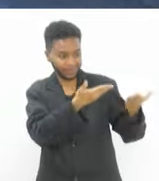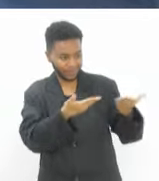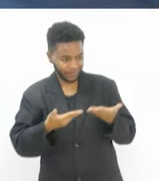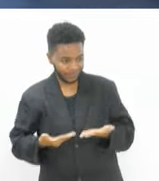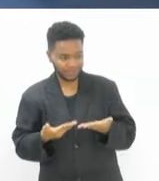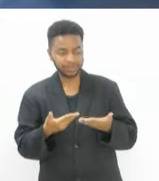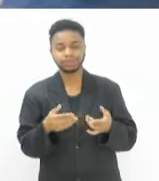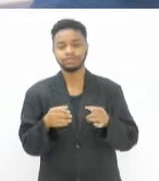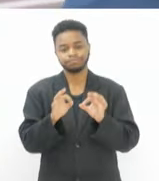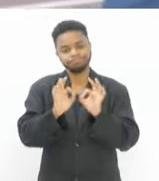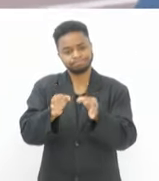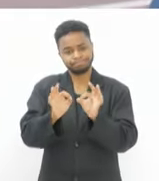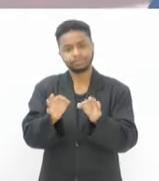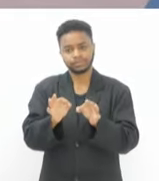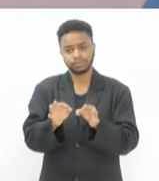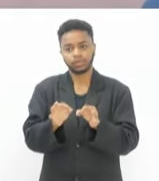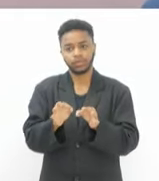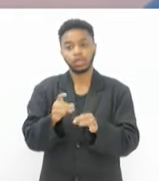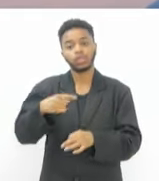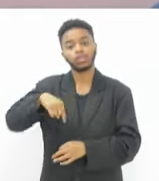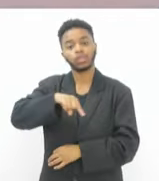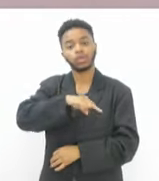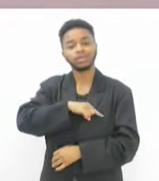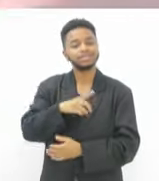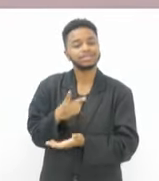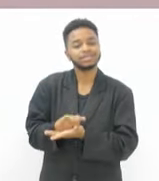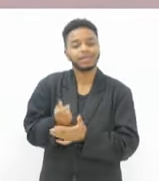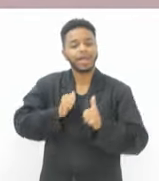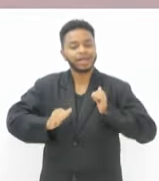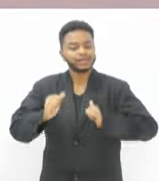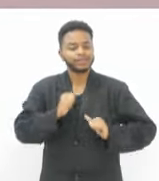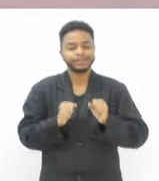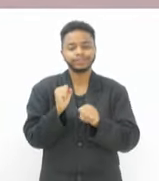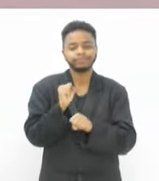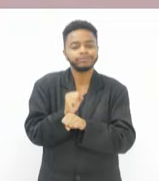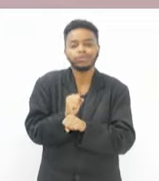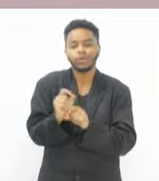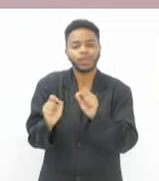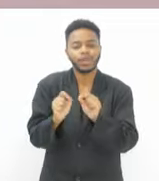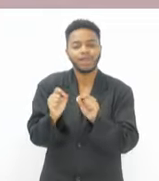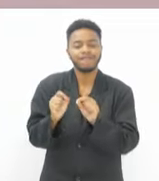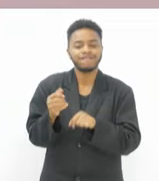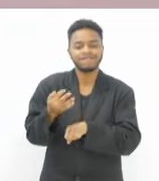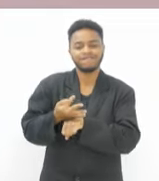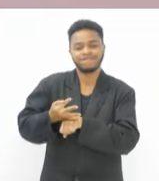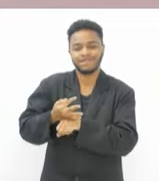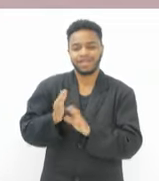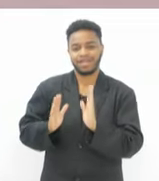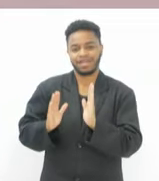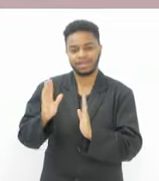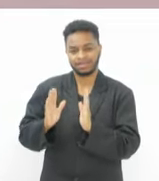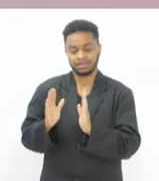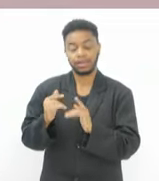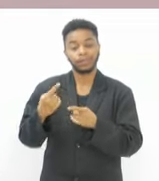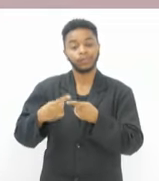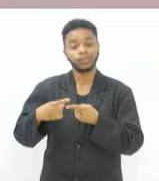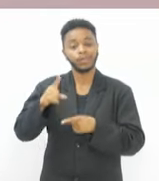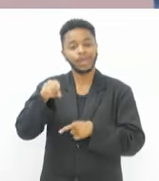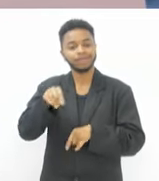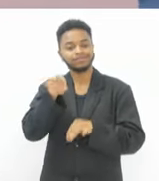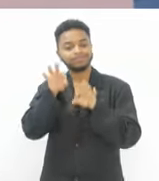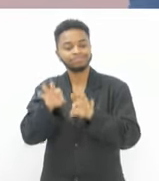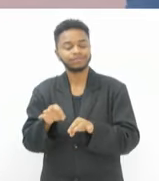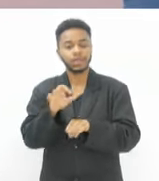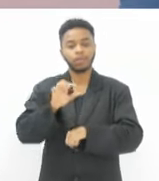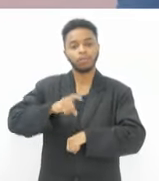Com certeza, todos nós aguardamos ansiosamente pelas nossas férias. Férias são aquele momento em que